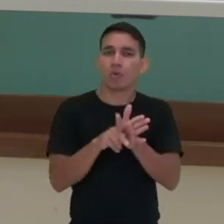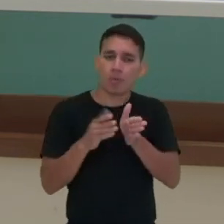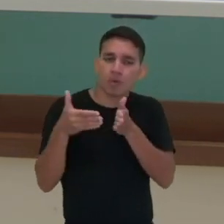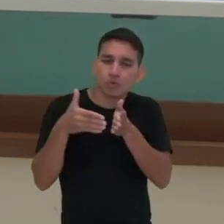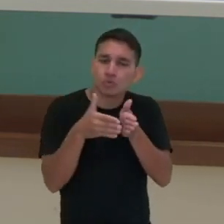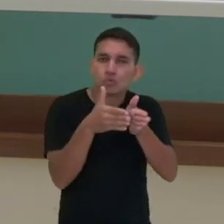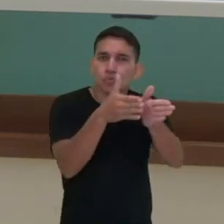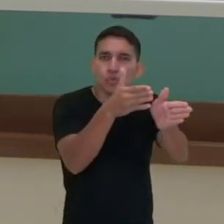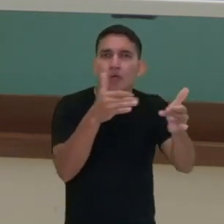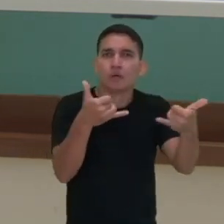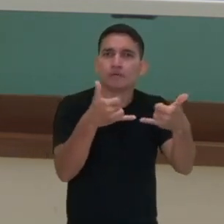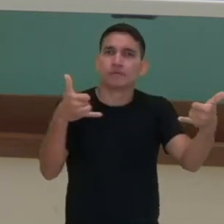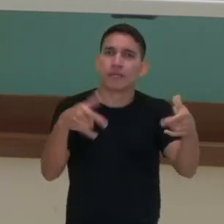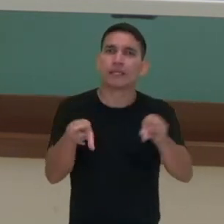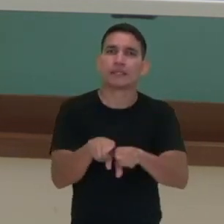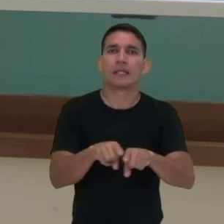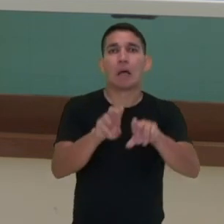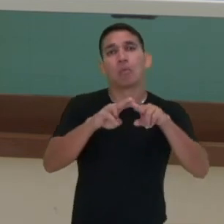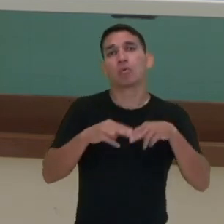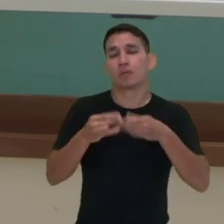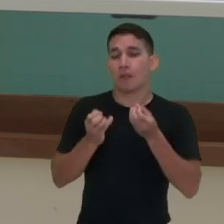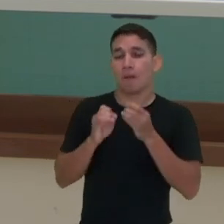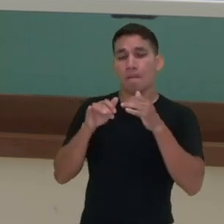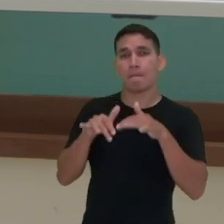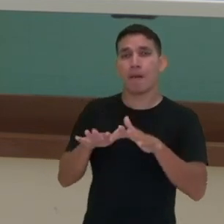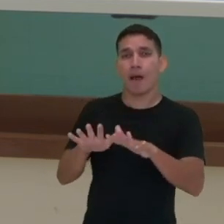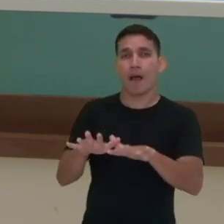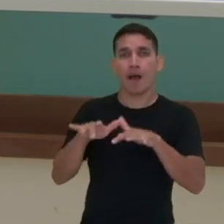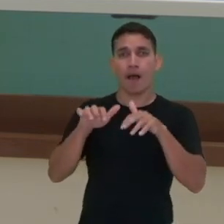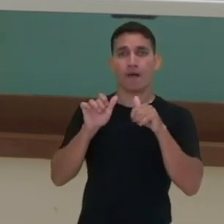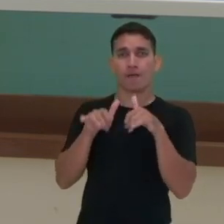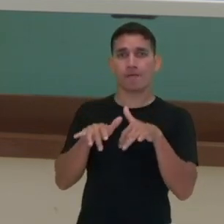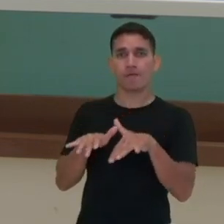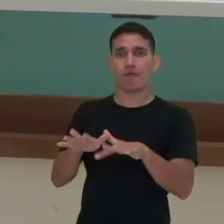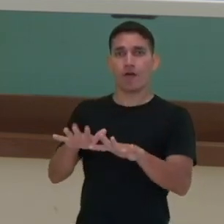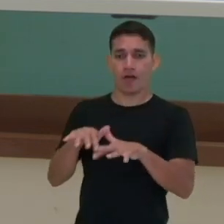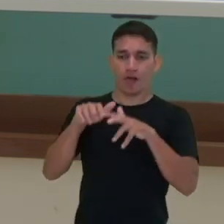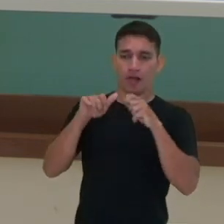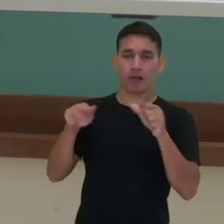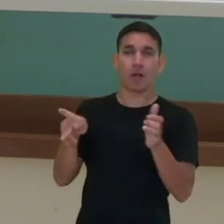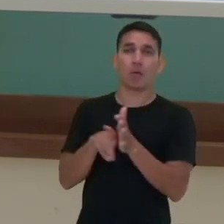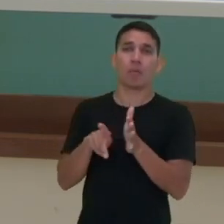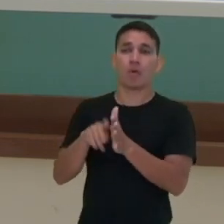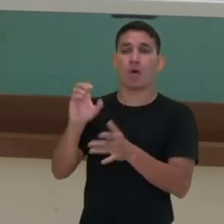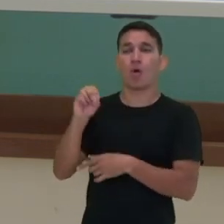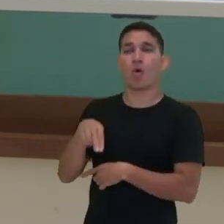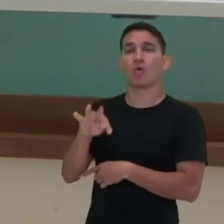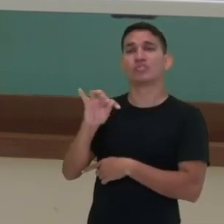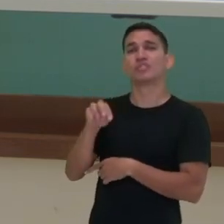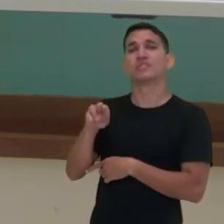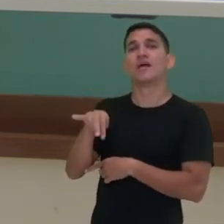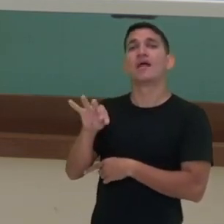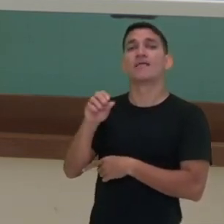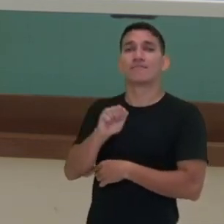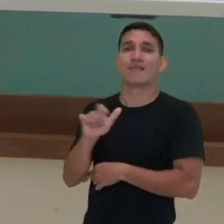ou canais. Por isso que a gente chama ele de mar interior ou continental, porque essas